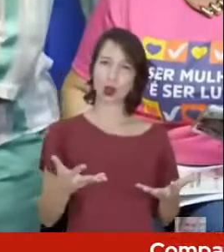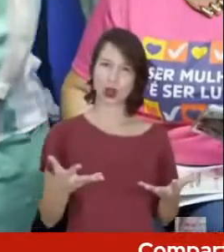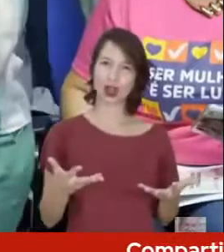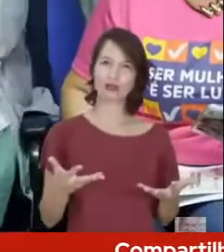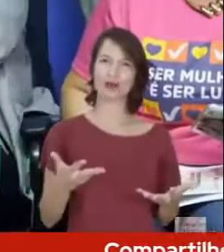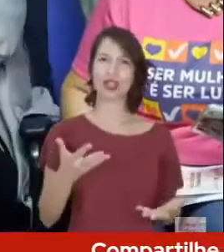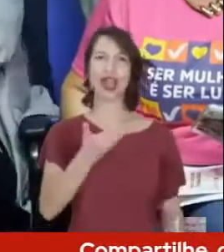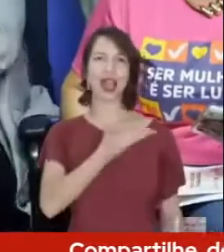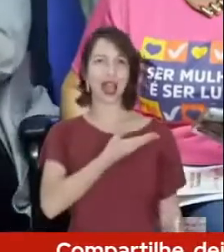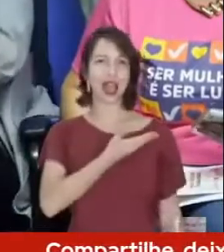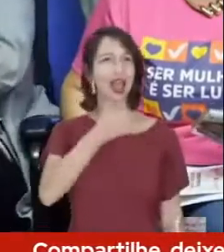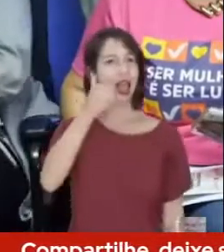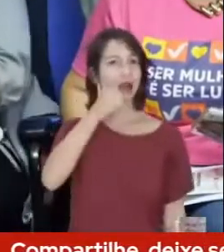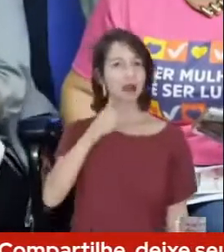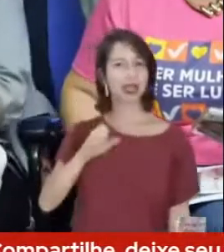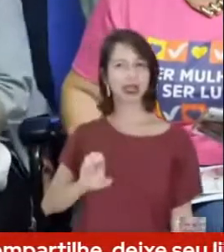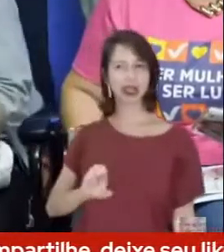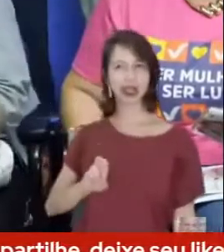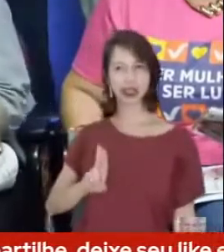Eunice Cabral.